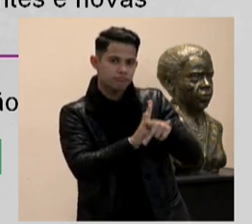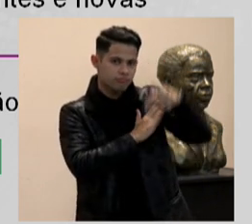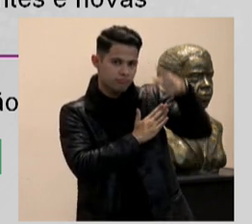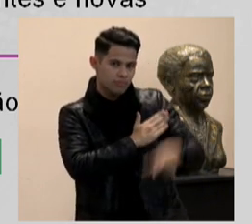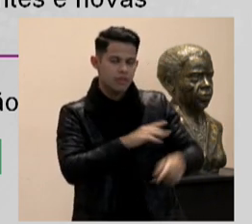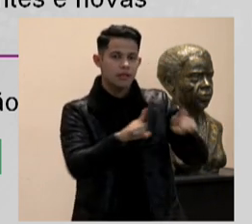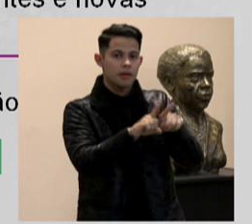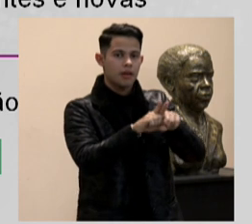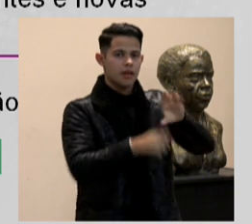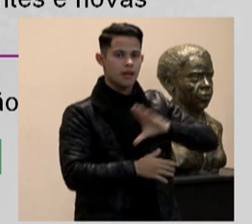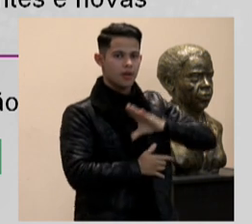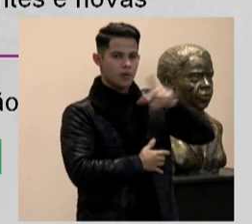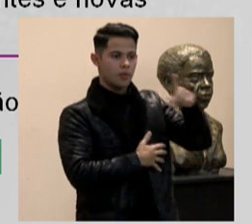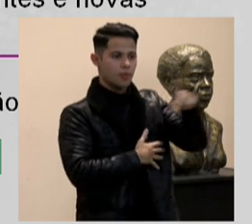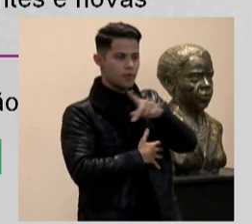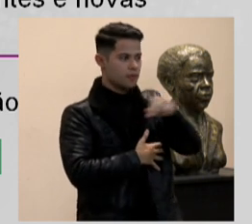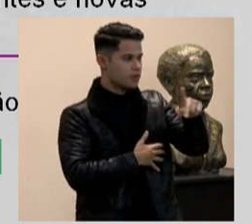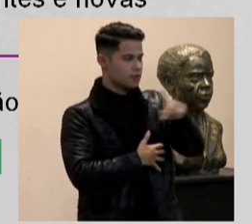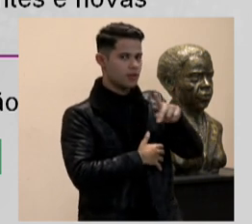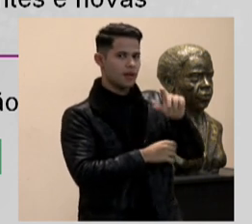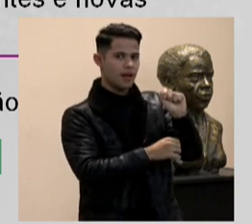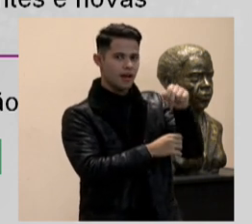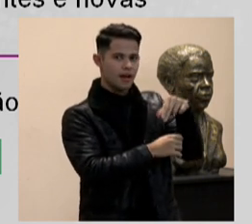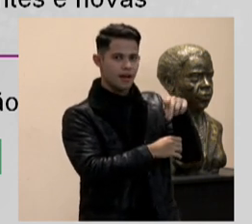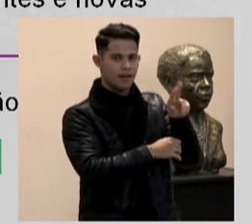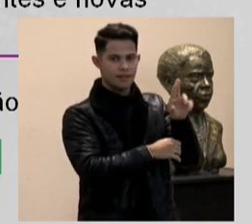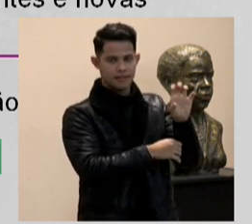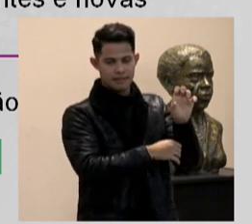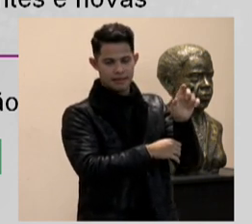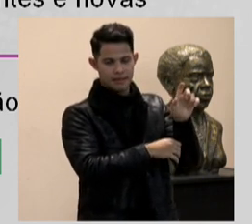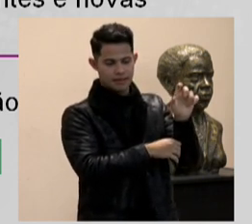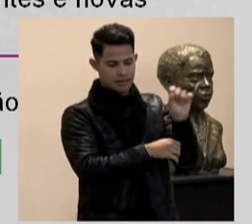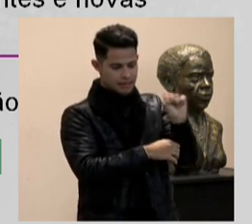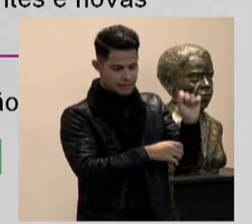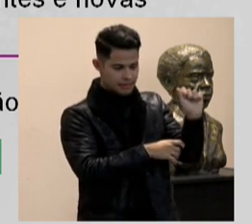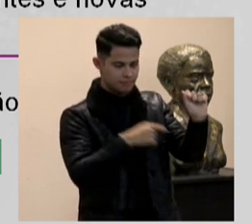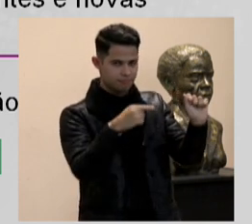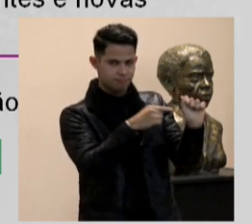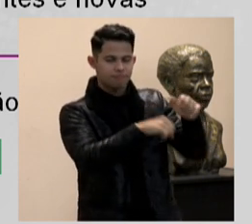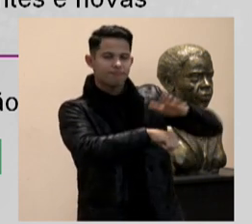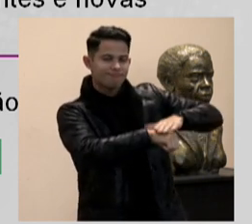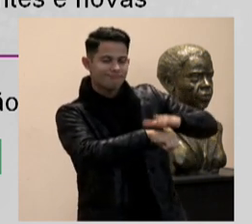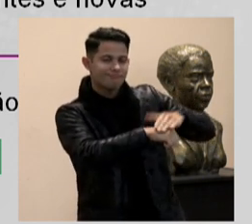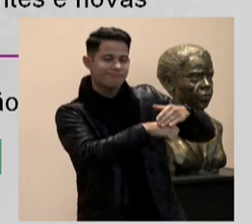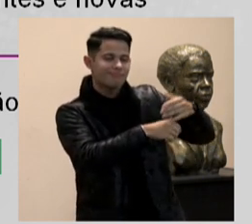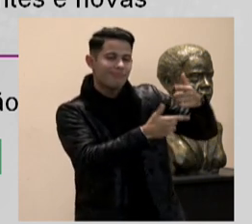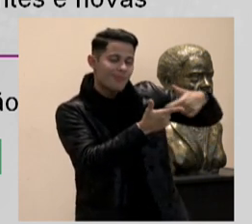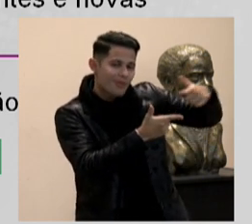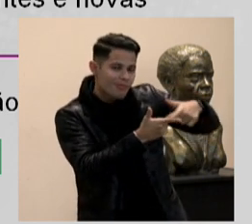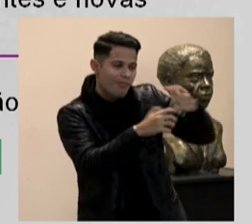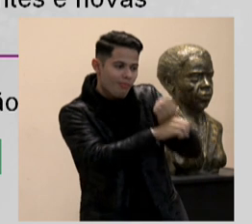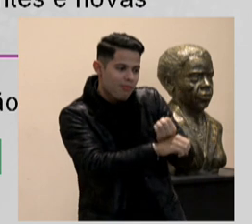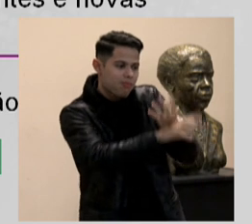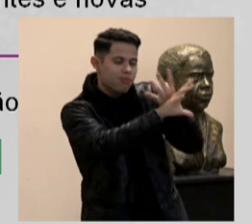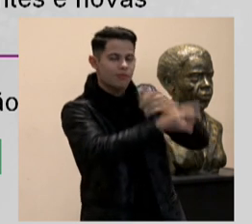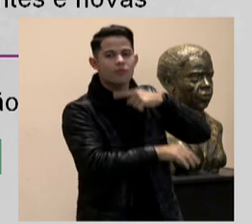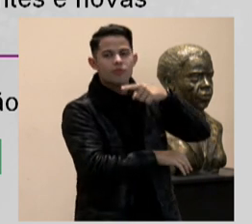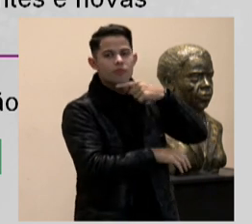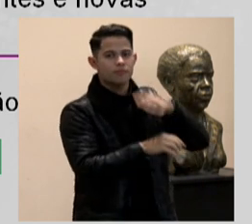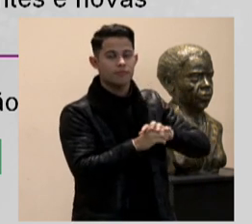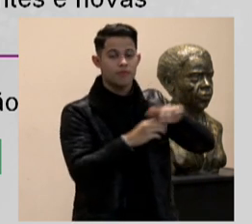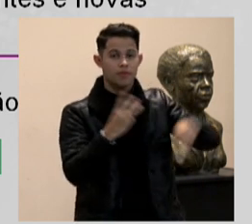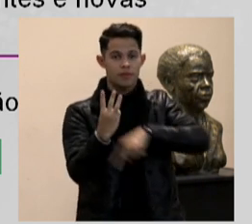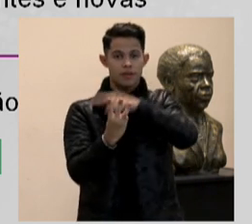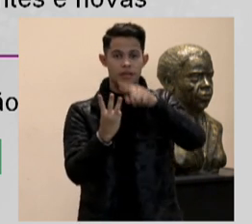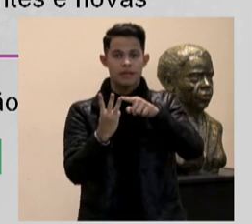CONAI pela professora Andressa, que infelizmente teve problema e não vai poder estar aqui conosco. E o eixo 3, que é o eixo da educação, direitos humanos,